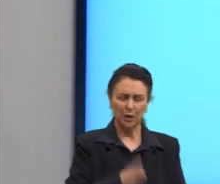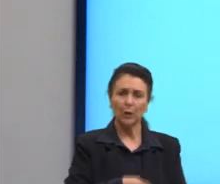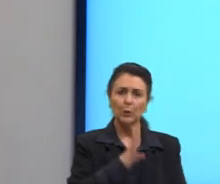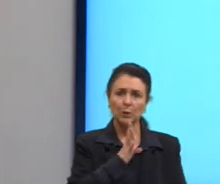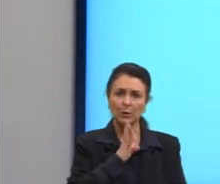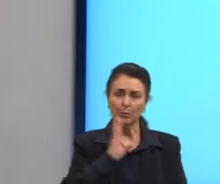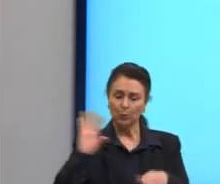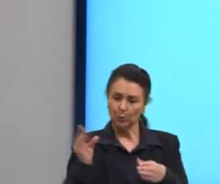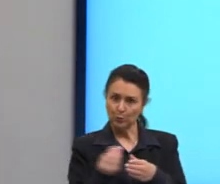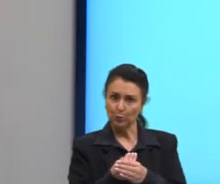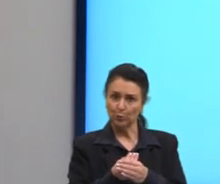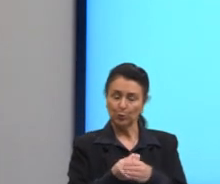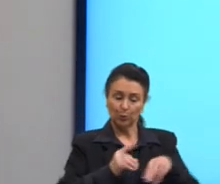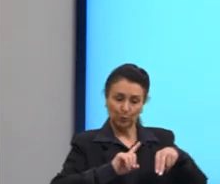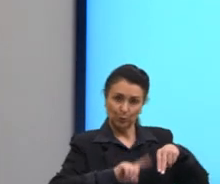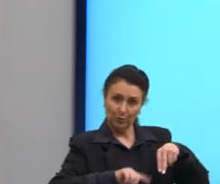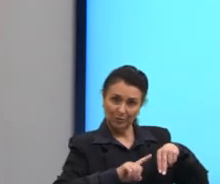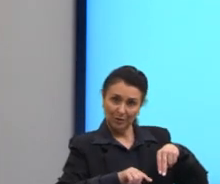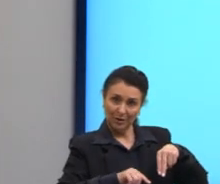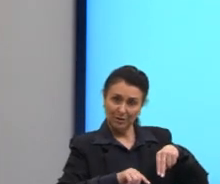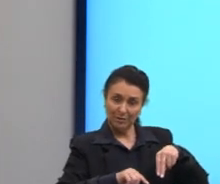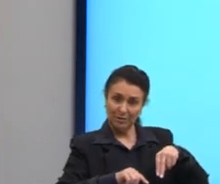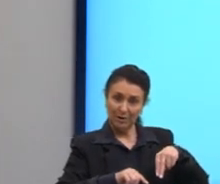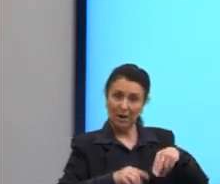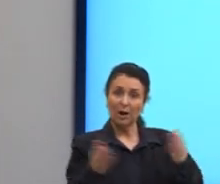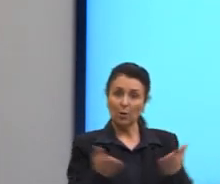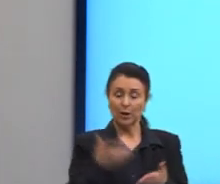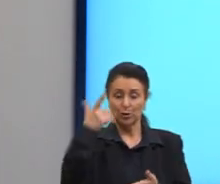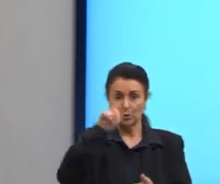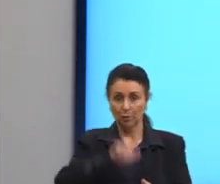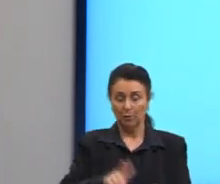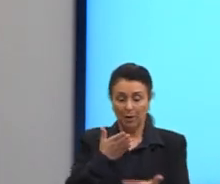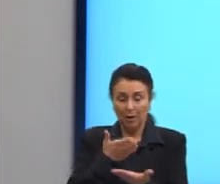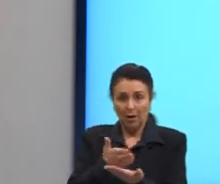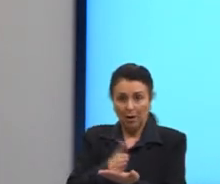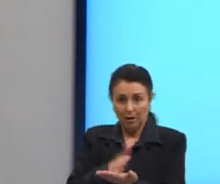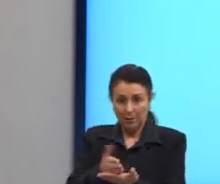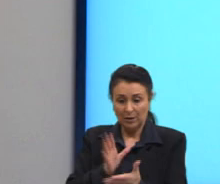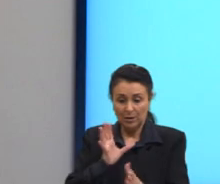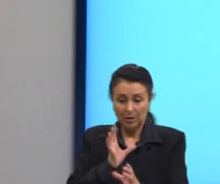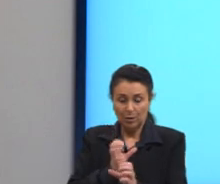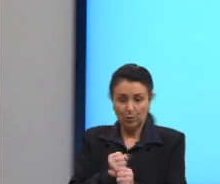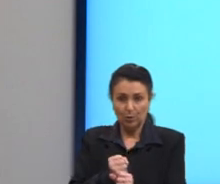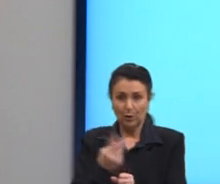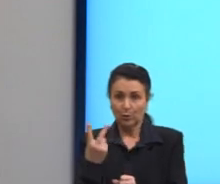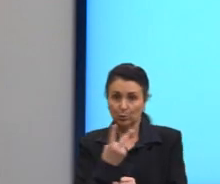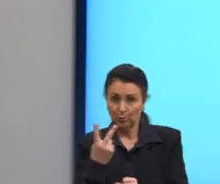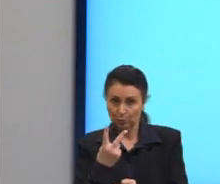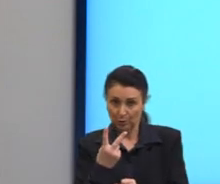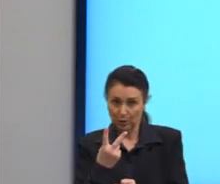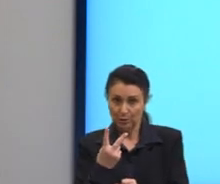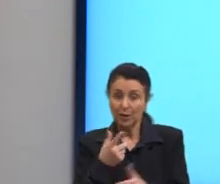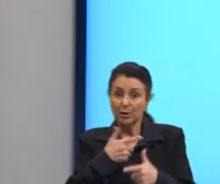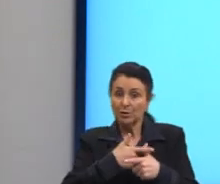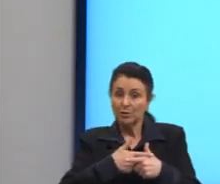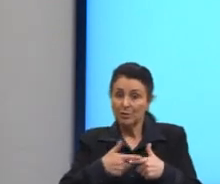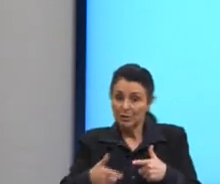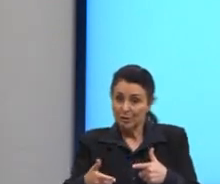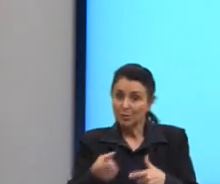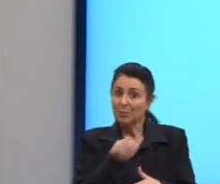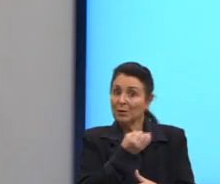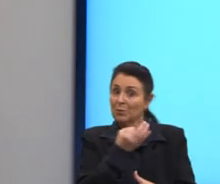vê então é a ser humano então que a média aqui é a soma desses dois dividido pela quantidade o